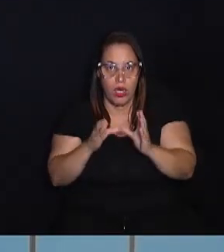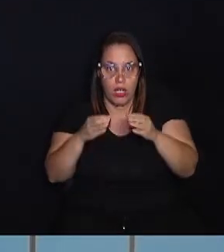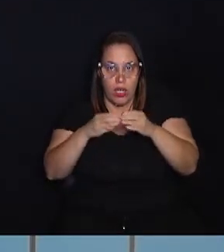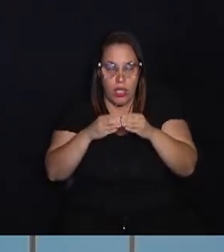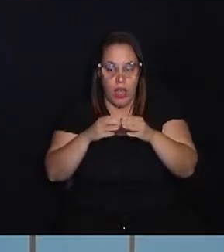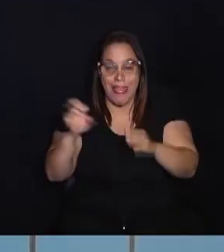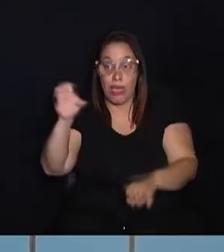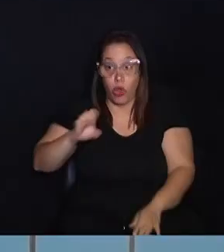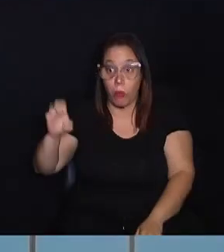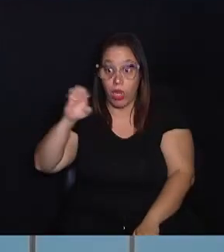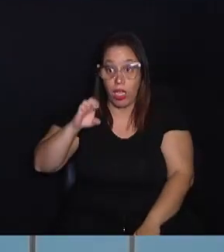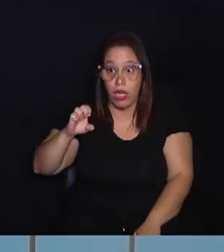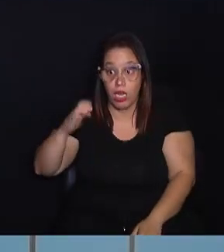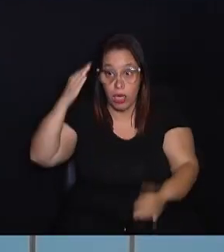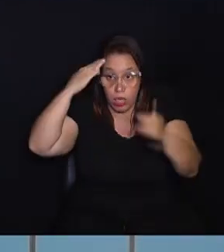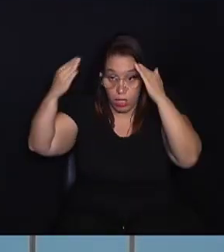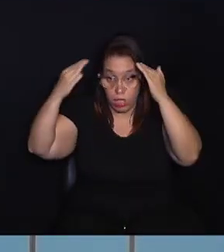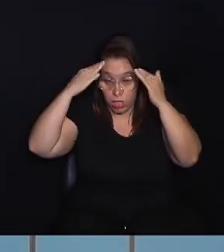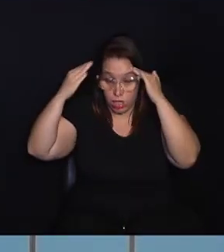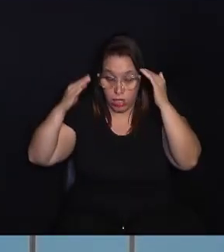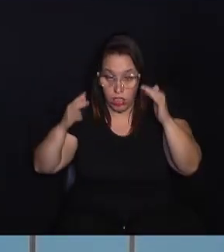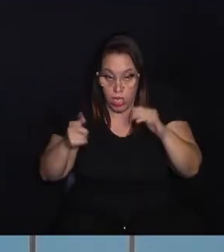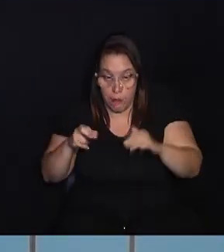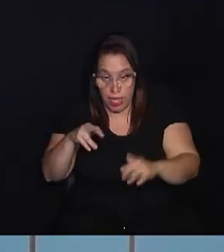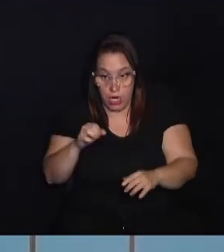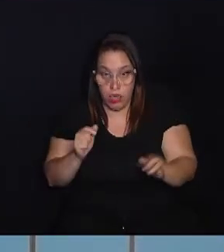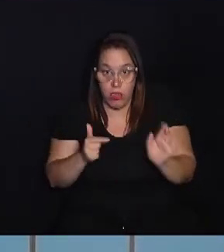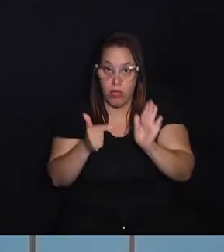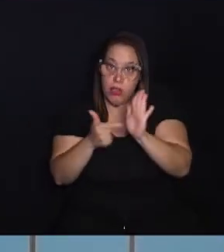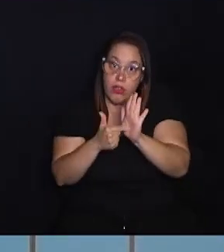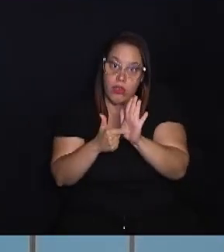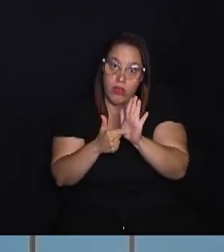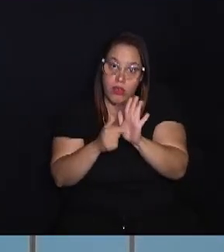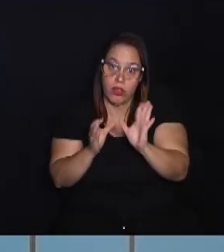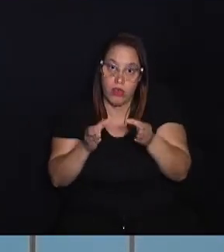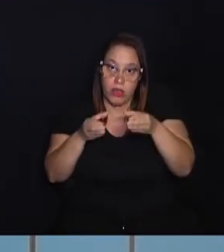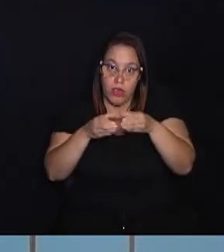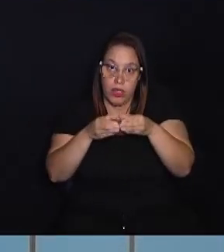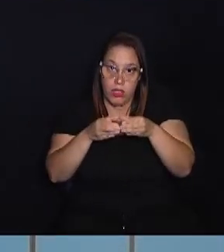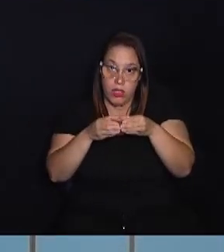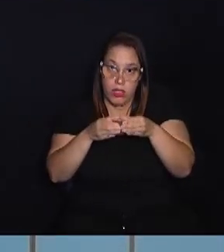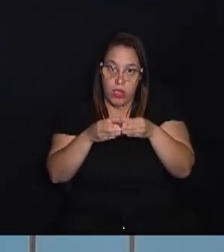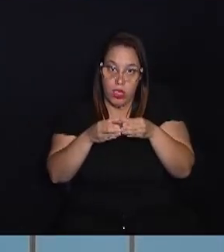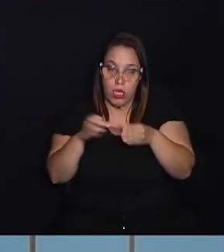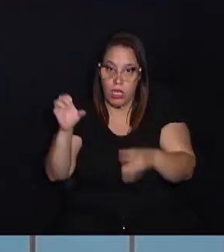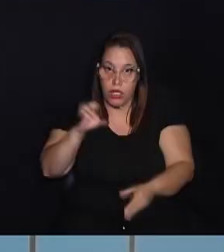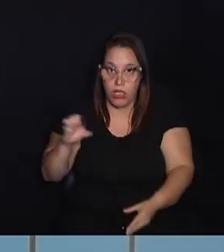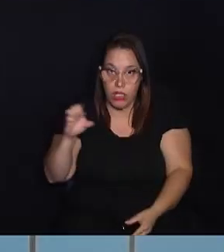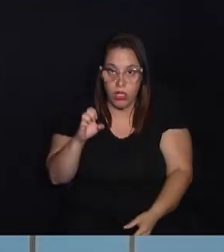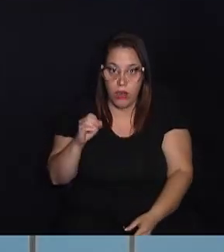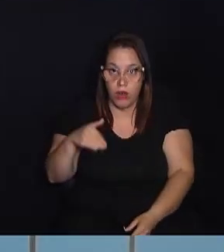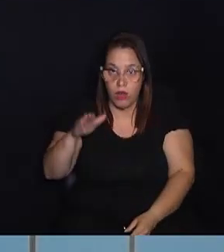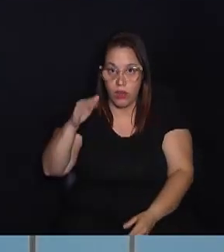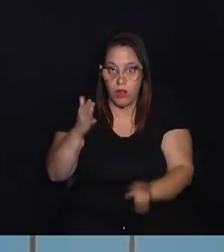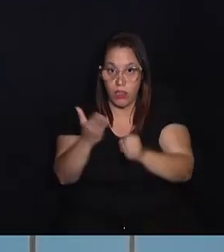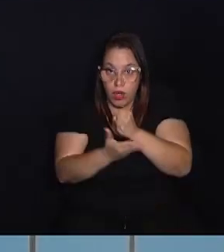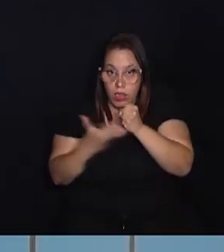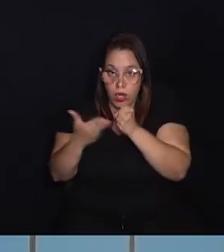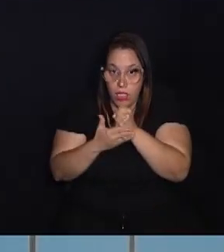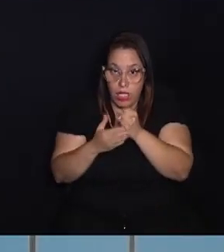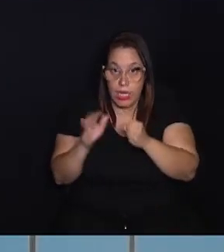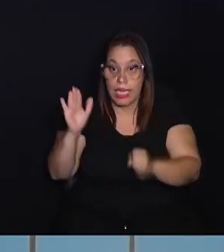Europa e da América Latina mostrando que as comunidades terapêuticas europeias eram muito mais baseadas